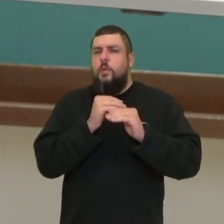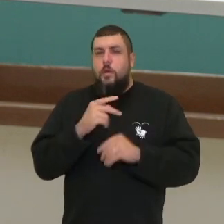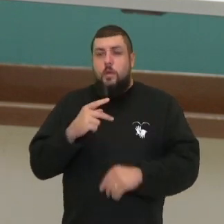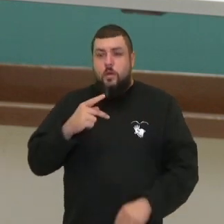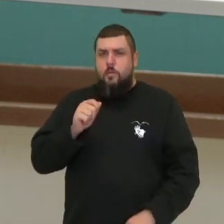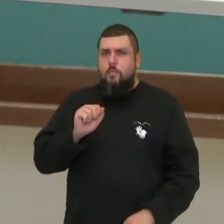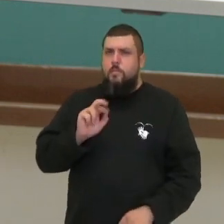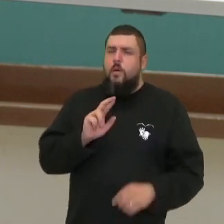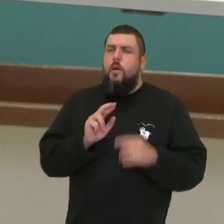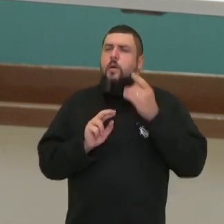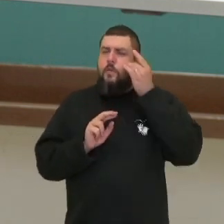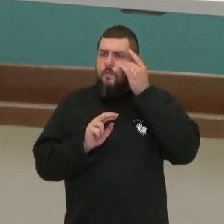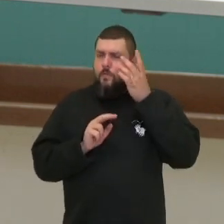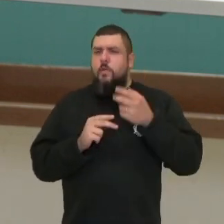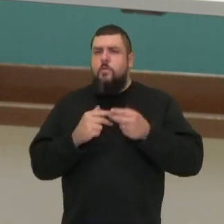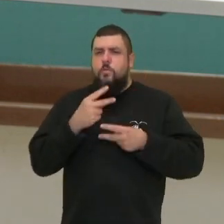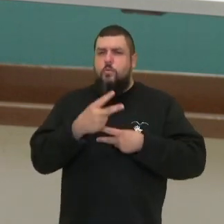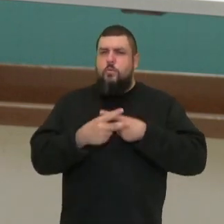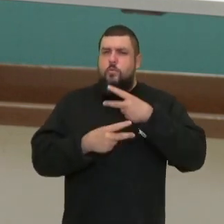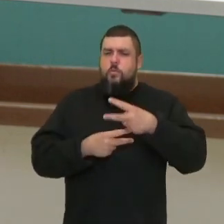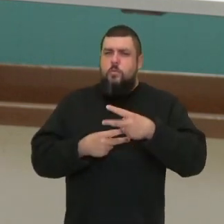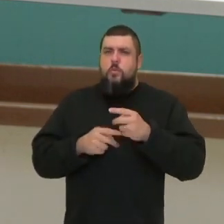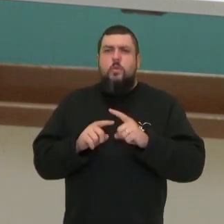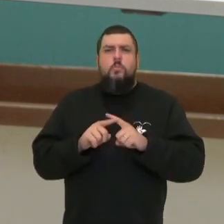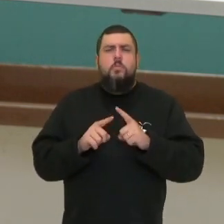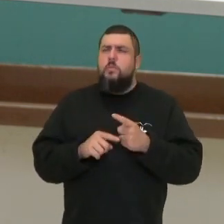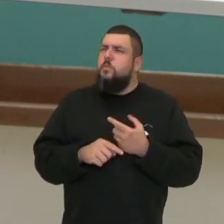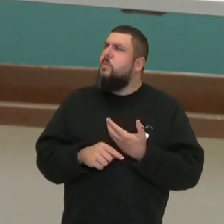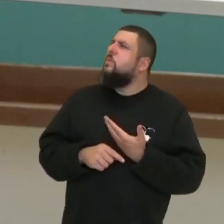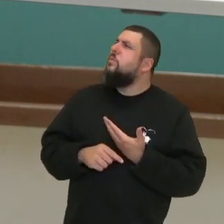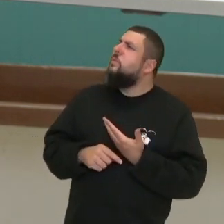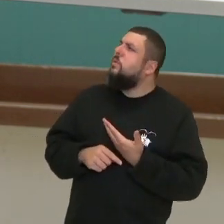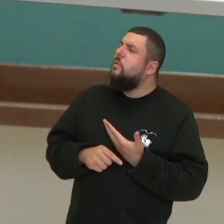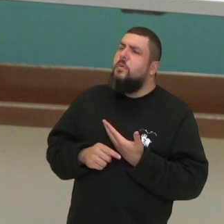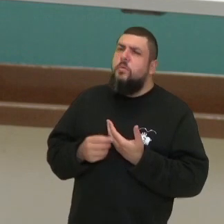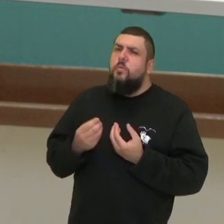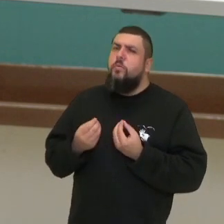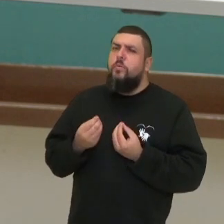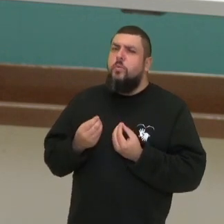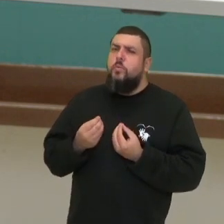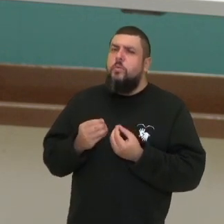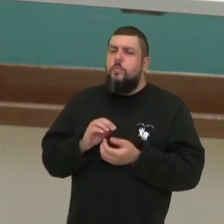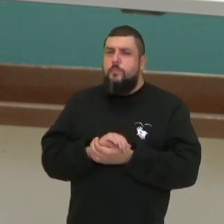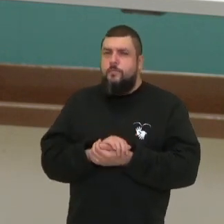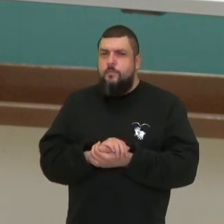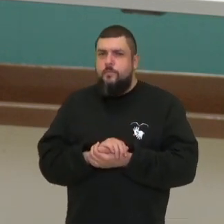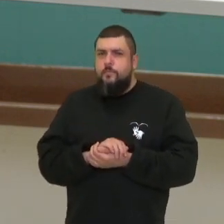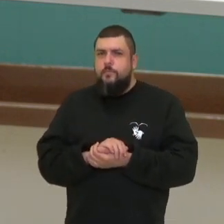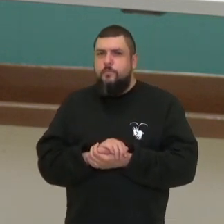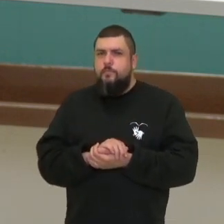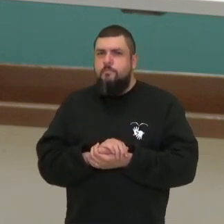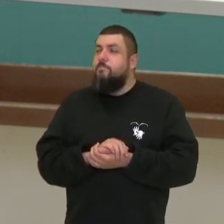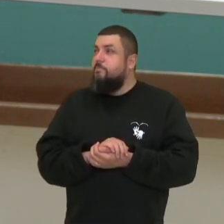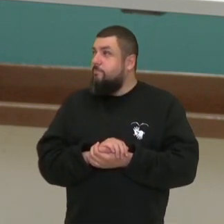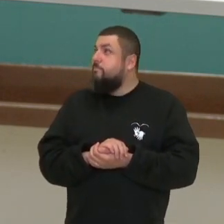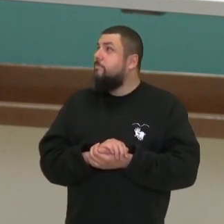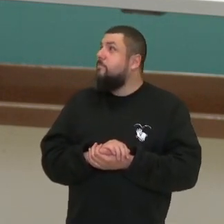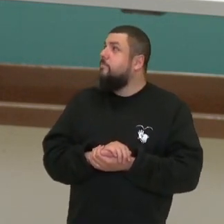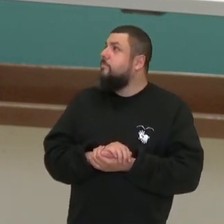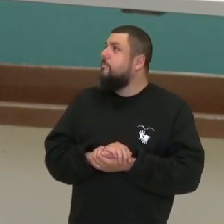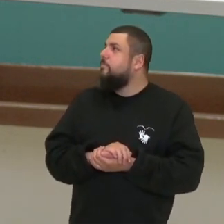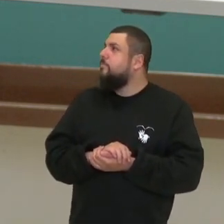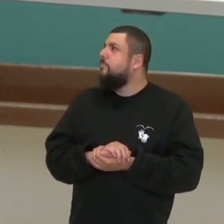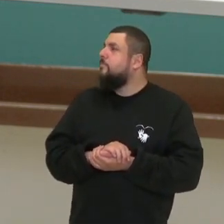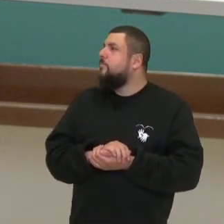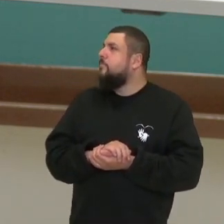porque seguia de 2 em 2. E aqui, qual é o padrão? Ok? Pensaram? Não está tão nítido, né? Então vamos